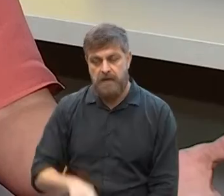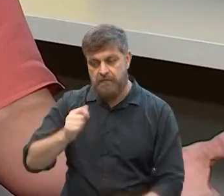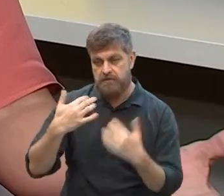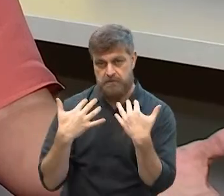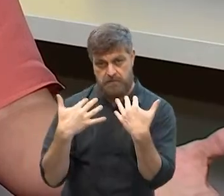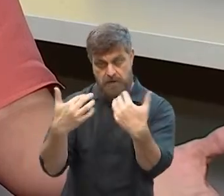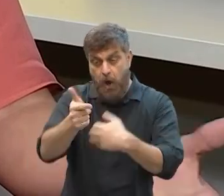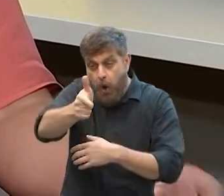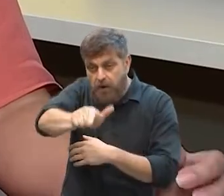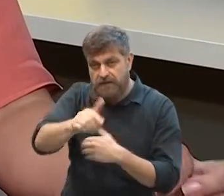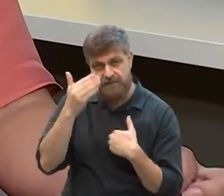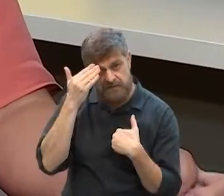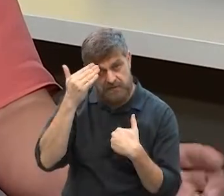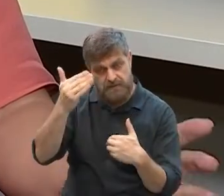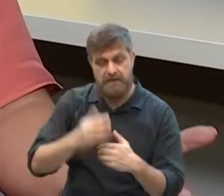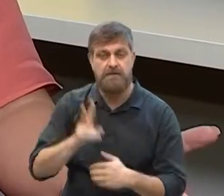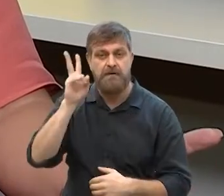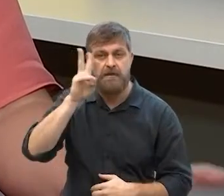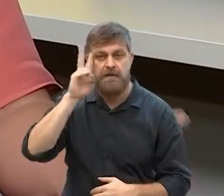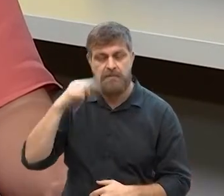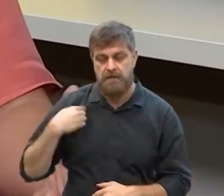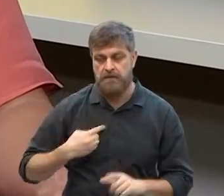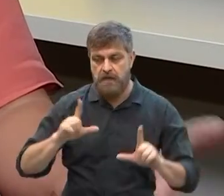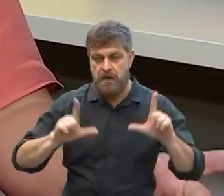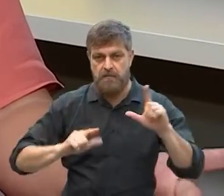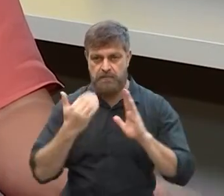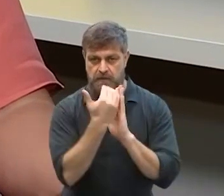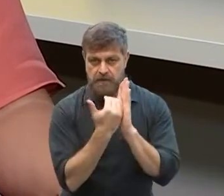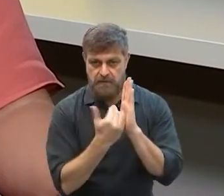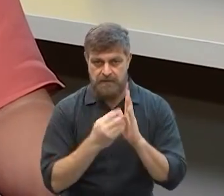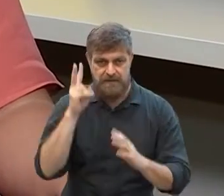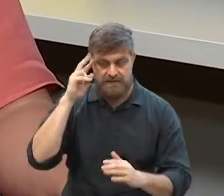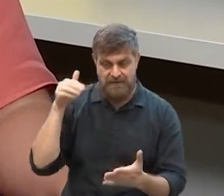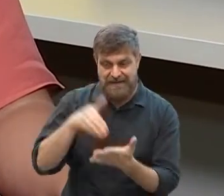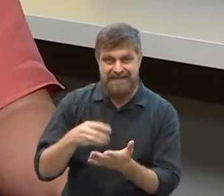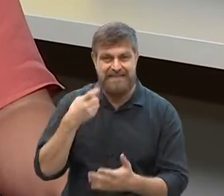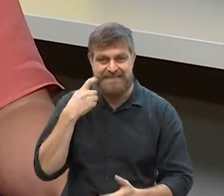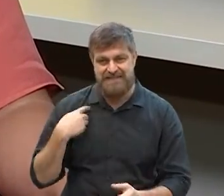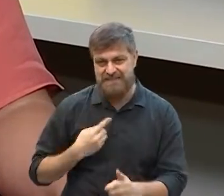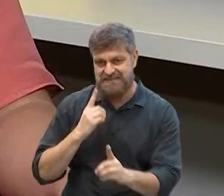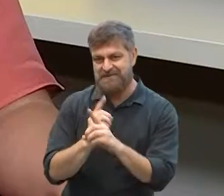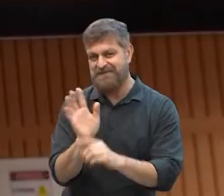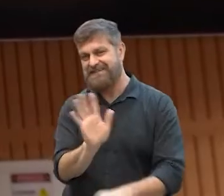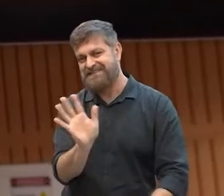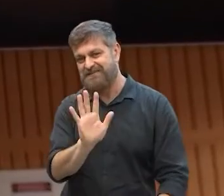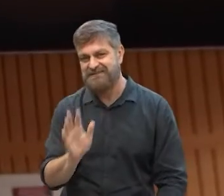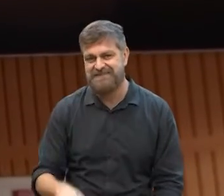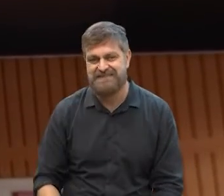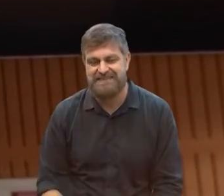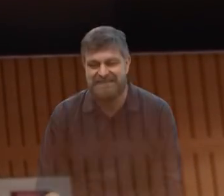casa mais uma vez, obrigada. E lembrando que o programa Em Pauta é de segunda a sexta-feira e a gente se encontra. Tchau!